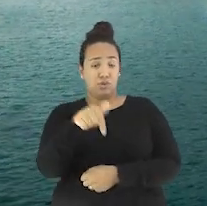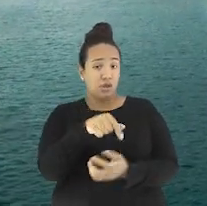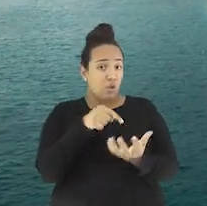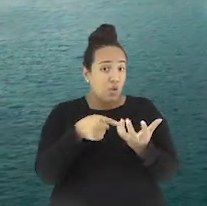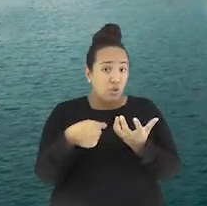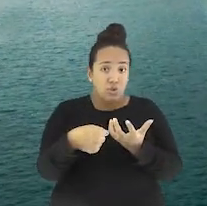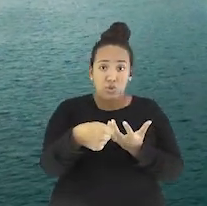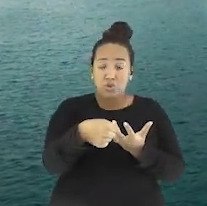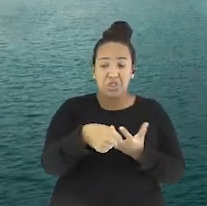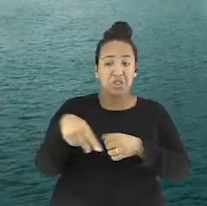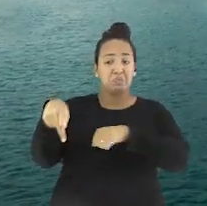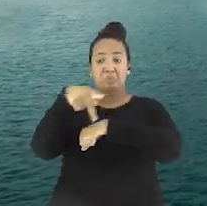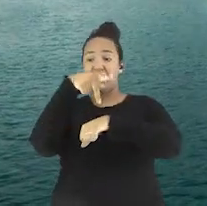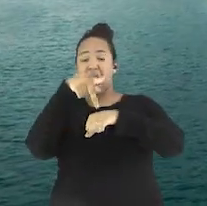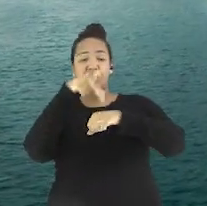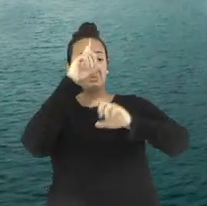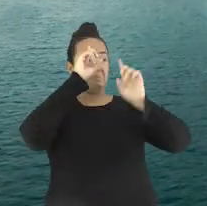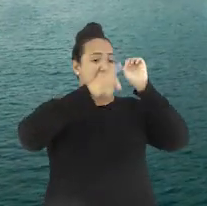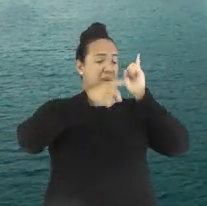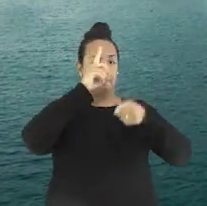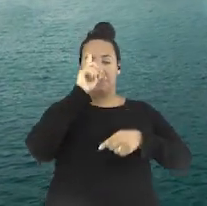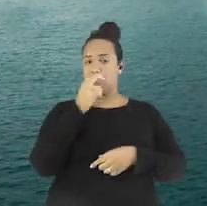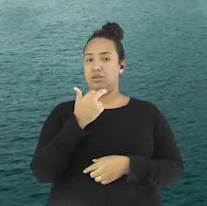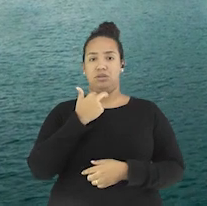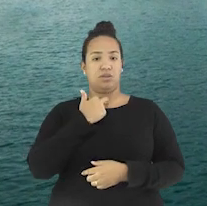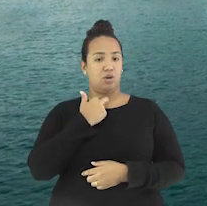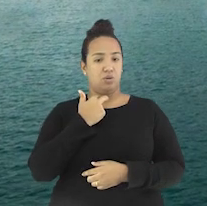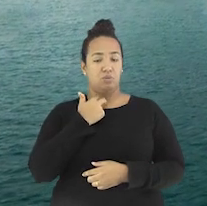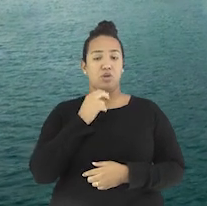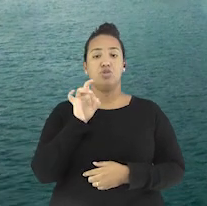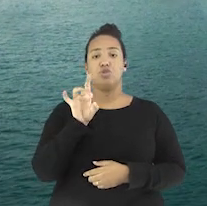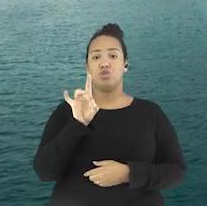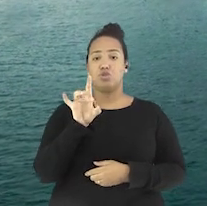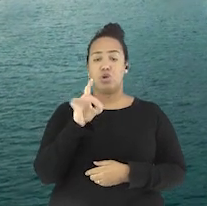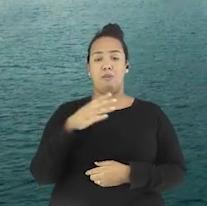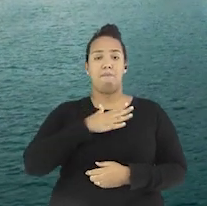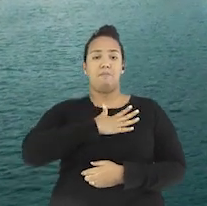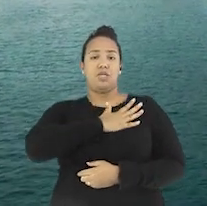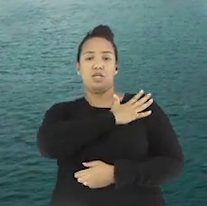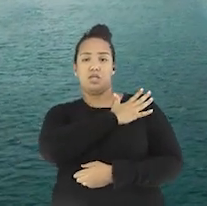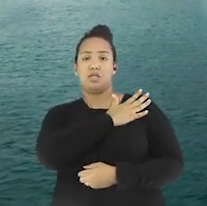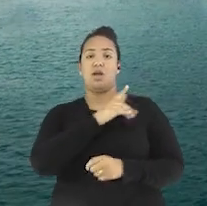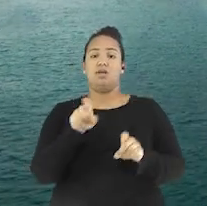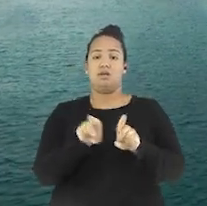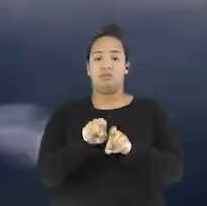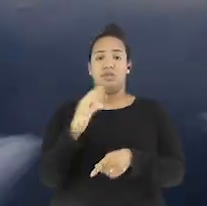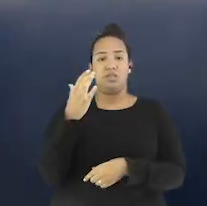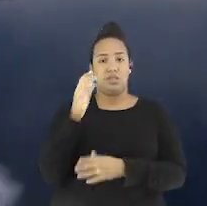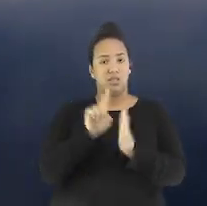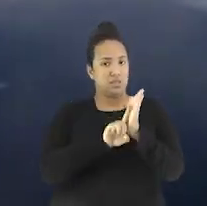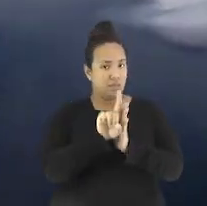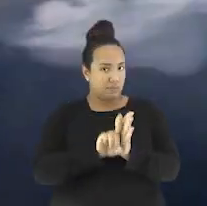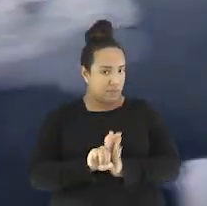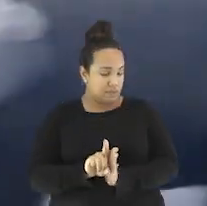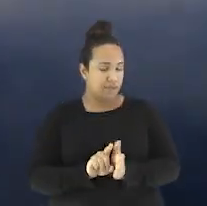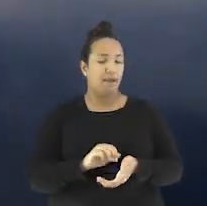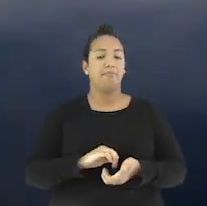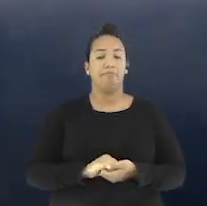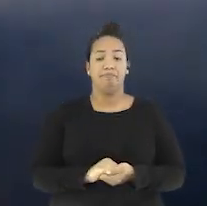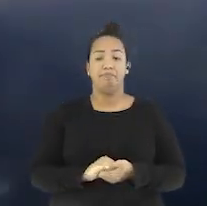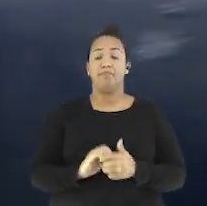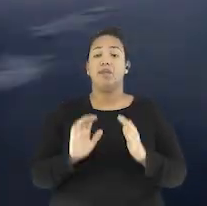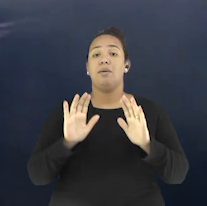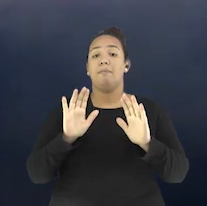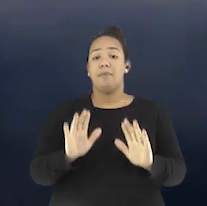forma soberana a nenhum país, e apenas bases científicas e militares podem se instalar na região. Porém, interesses